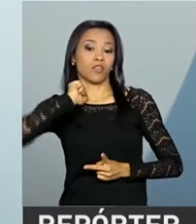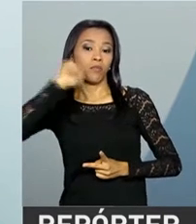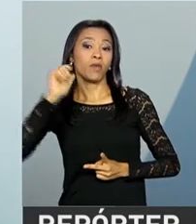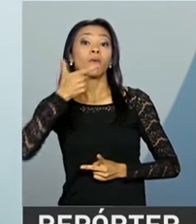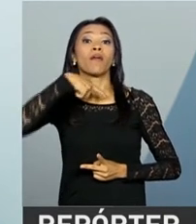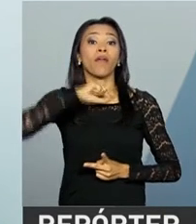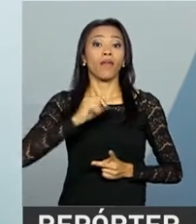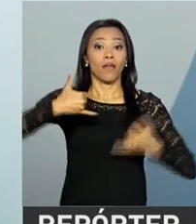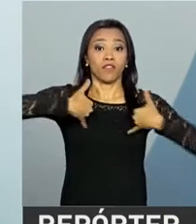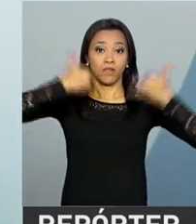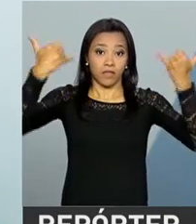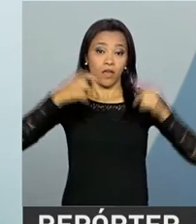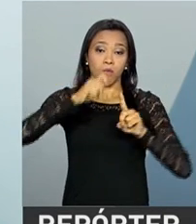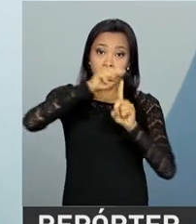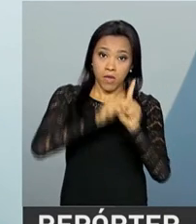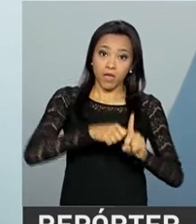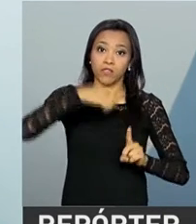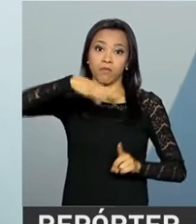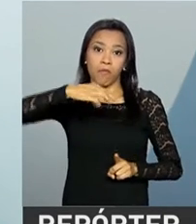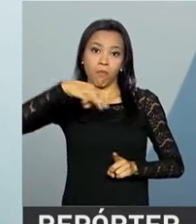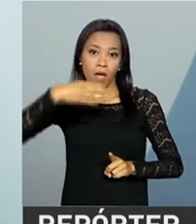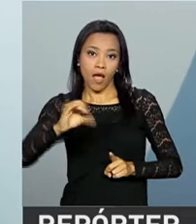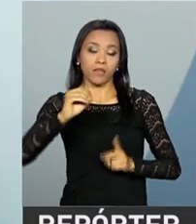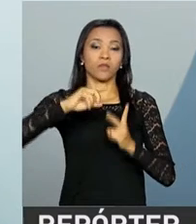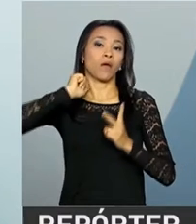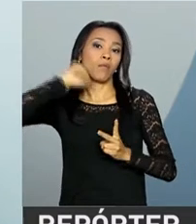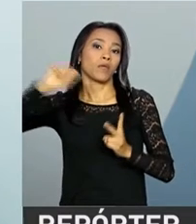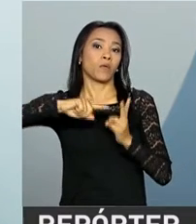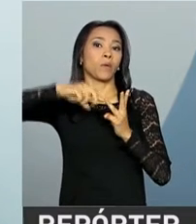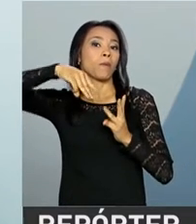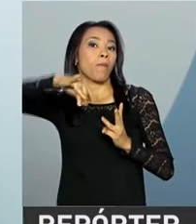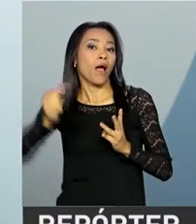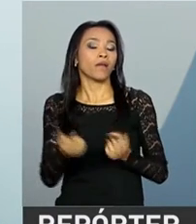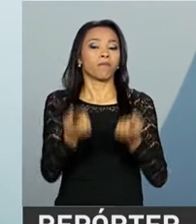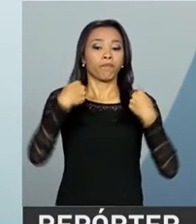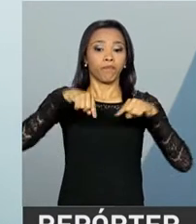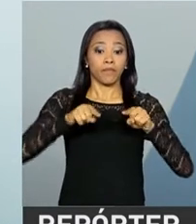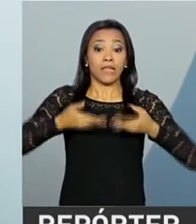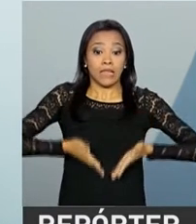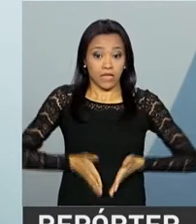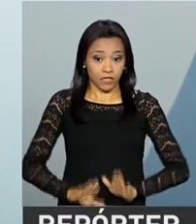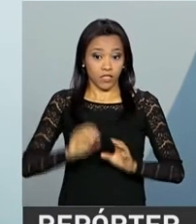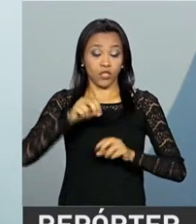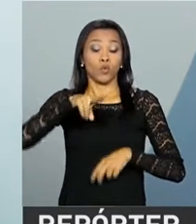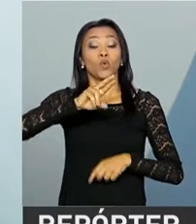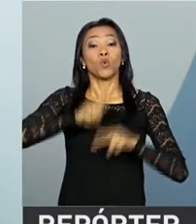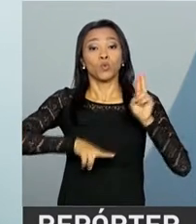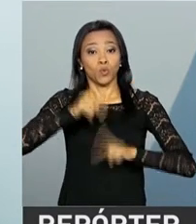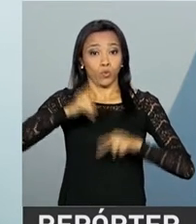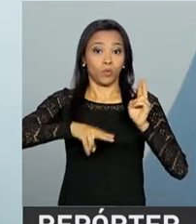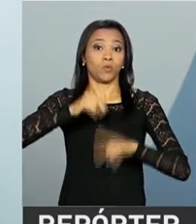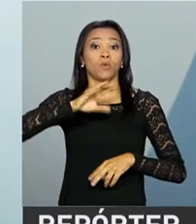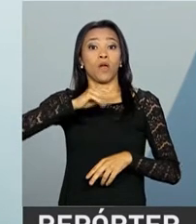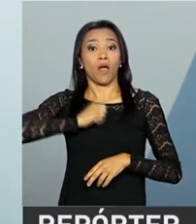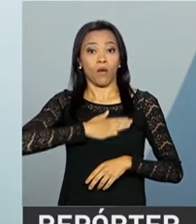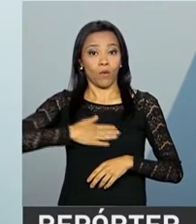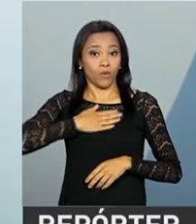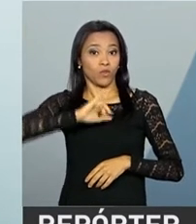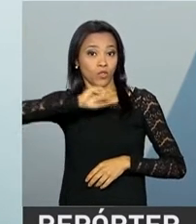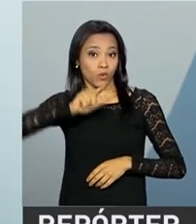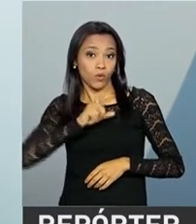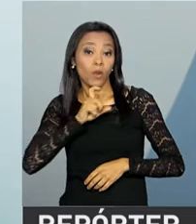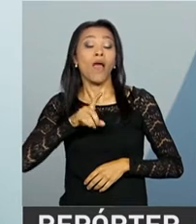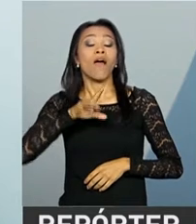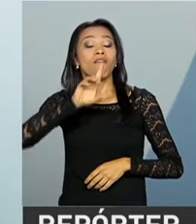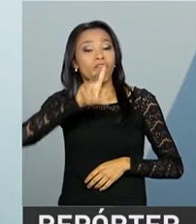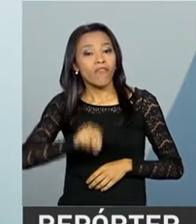faz aniversário nos meses de março, abril e maio. Os nascidos em junho, julho e agosto vão receber em 12